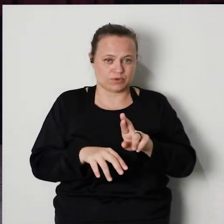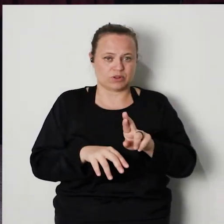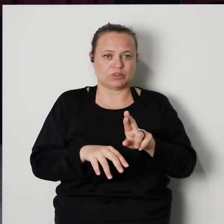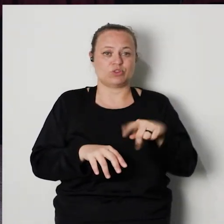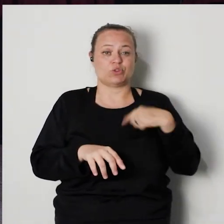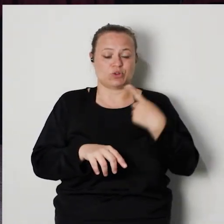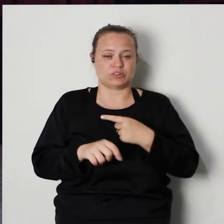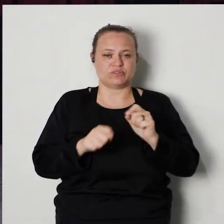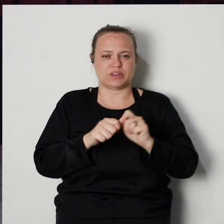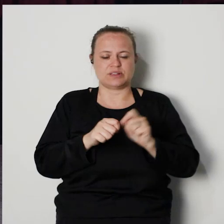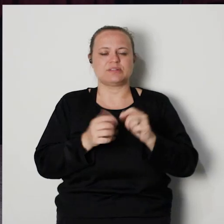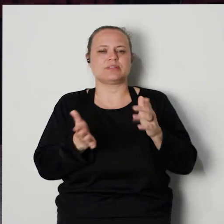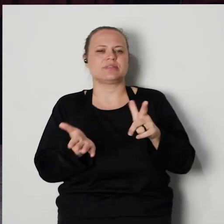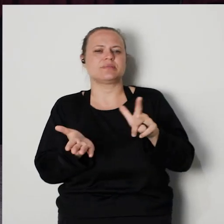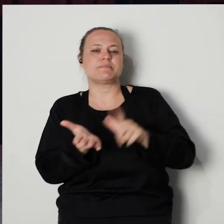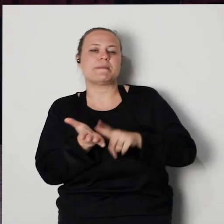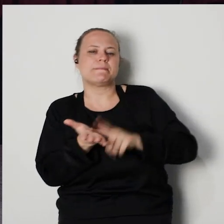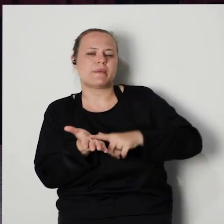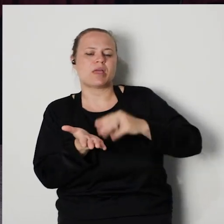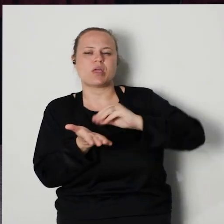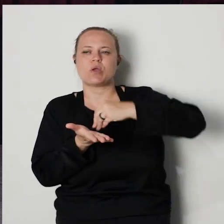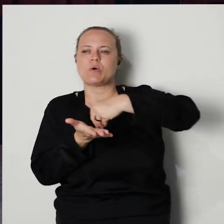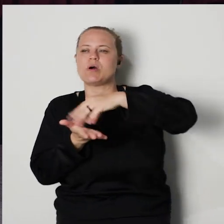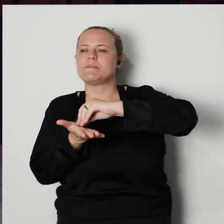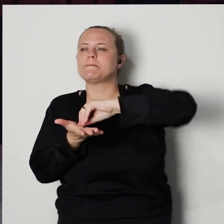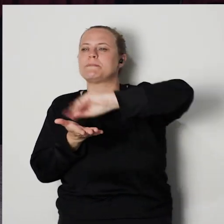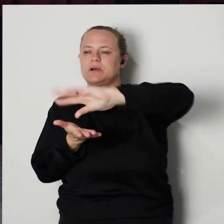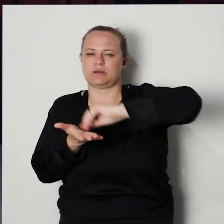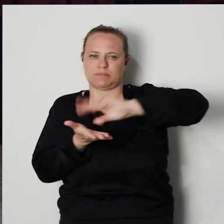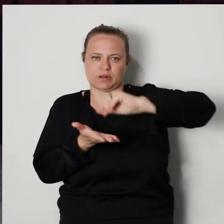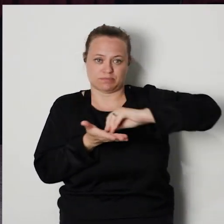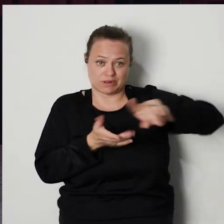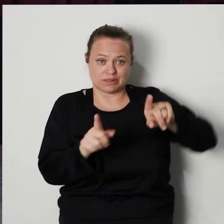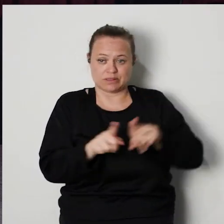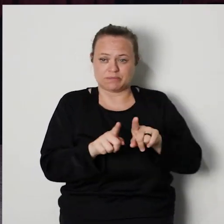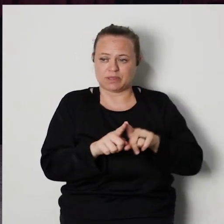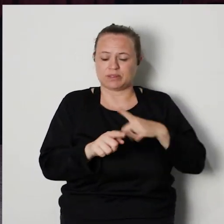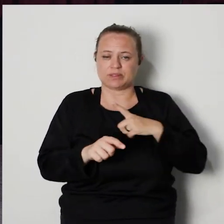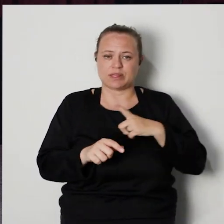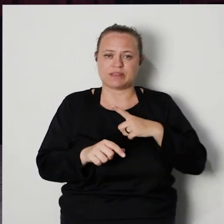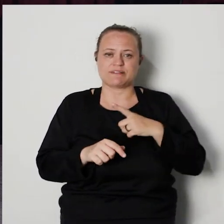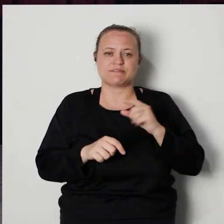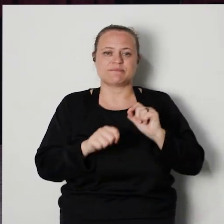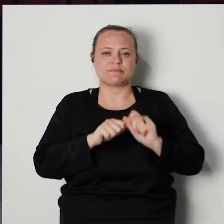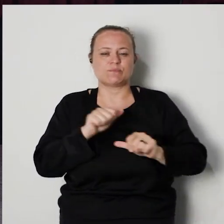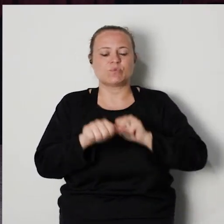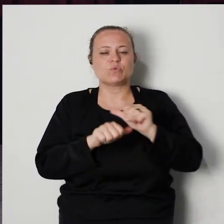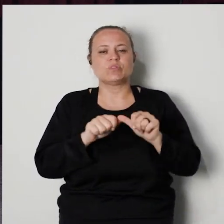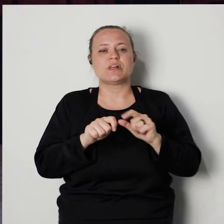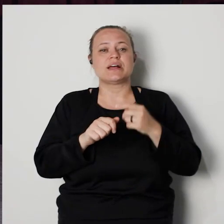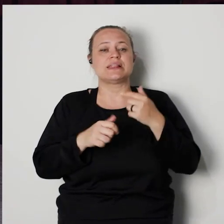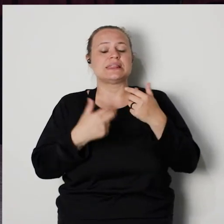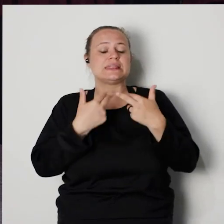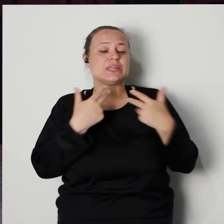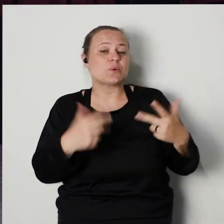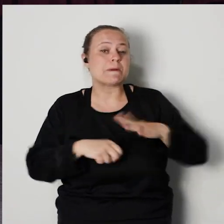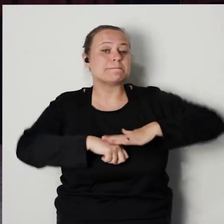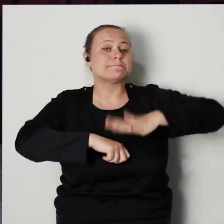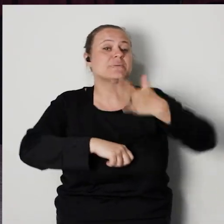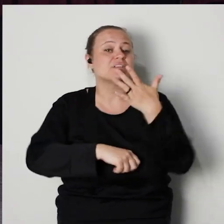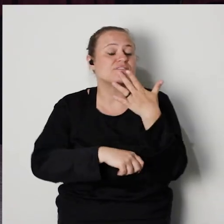que foi também, isso aqui é o resultado, e a gente também fez flyers